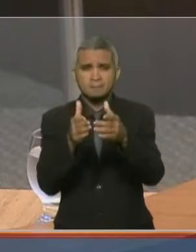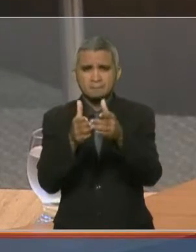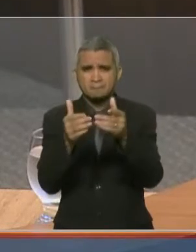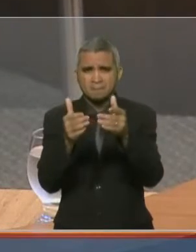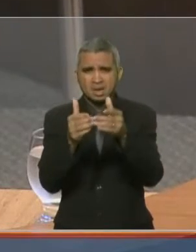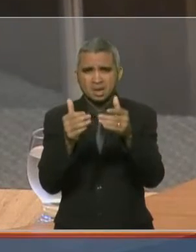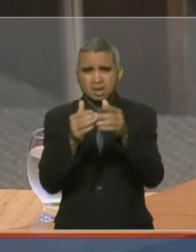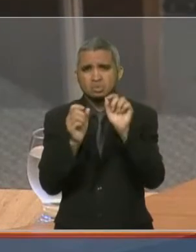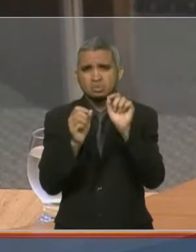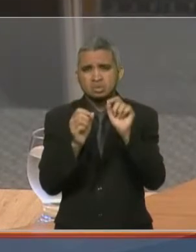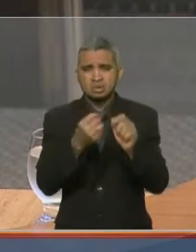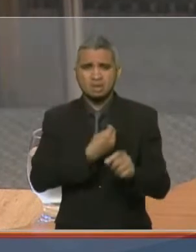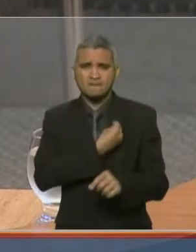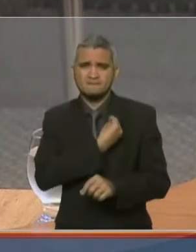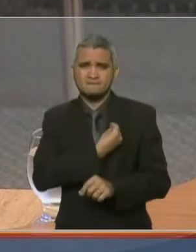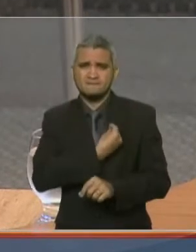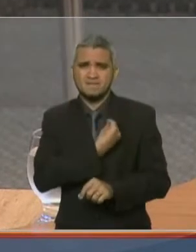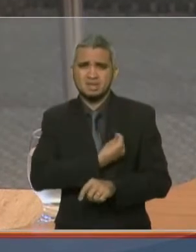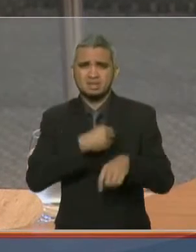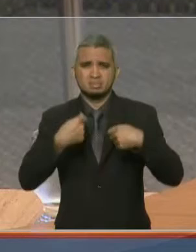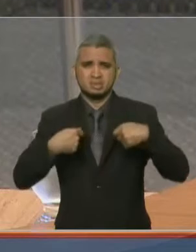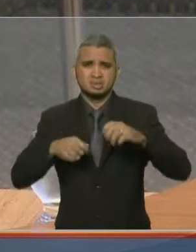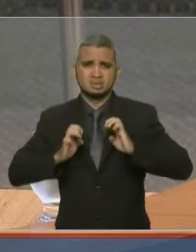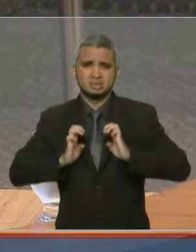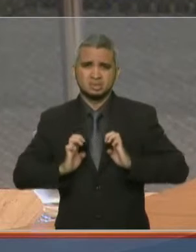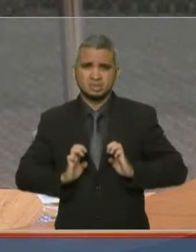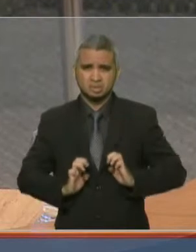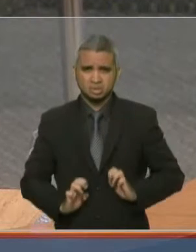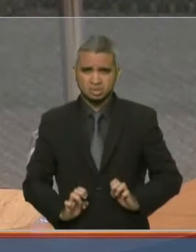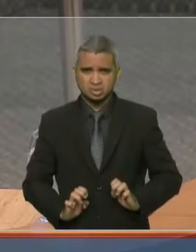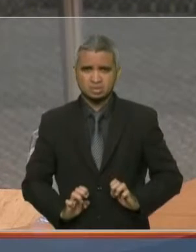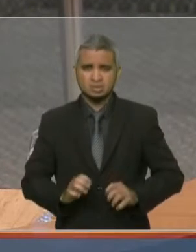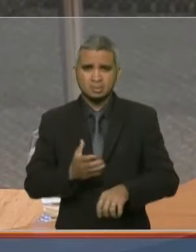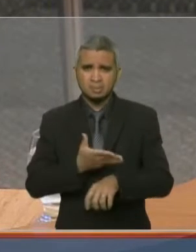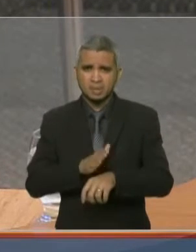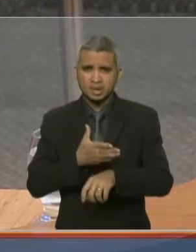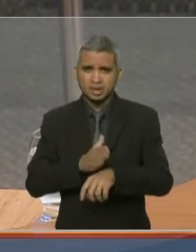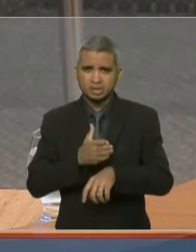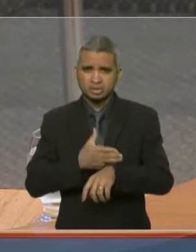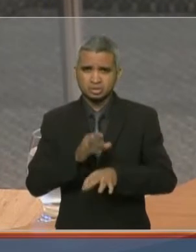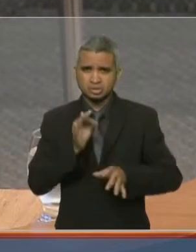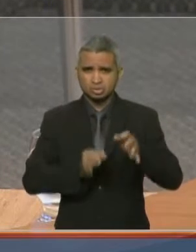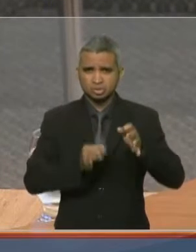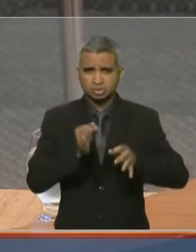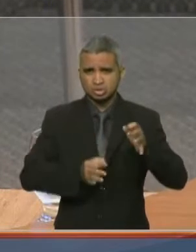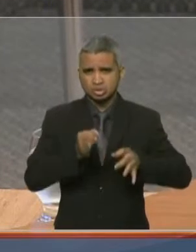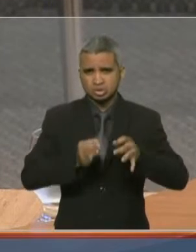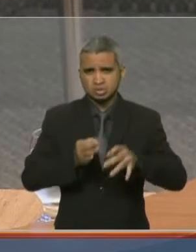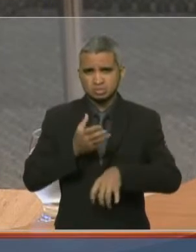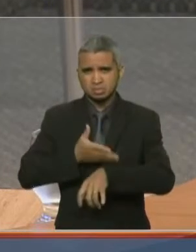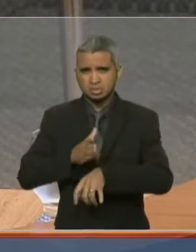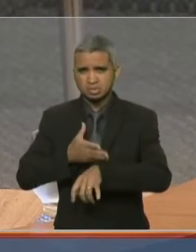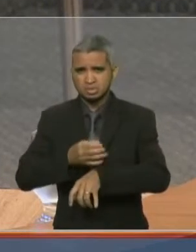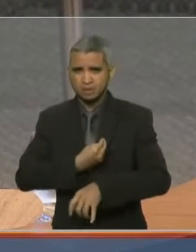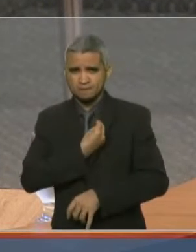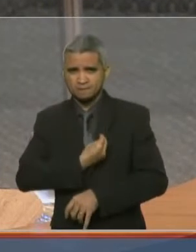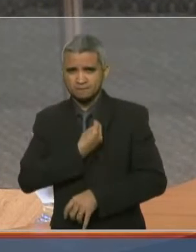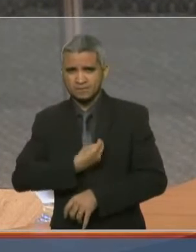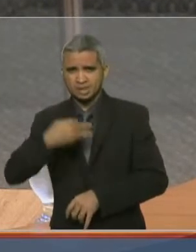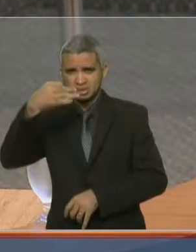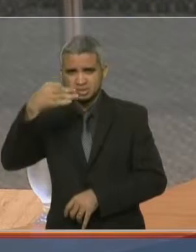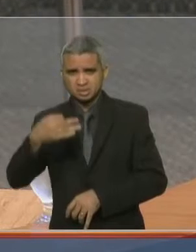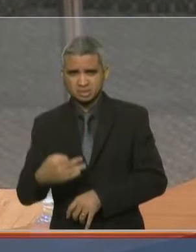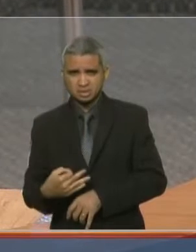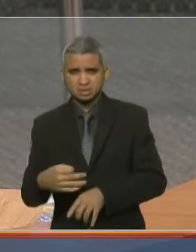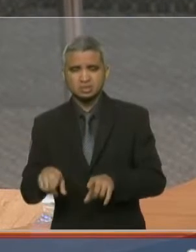comportamento ético na vida, especialmente pela prática da justiça, da retidão, da autenticidade e da